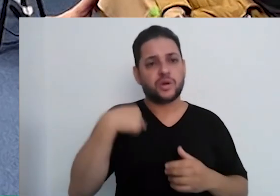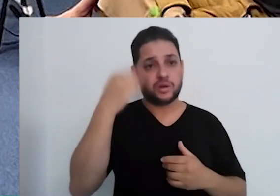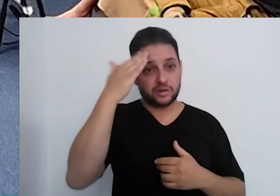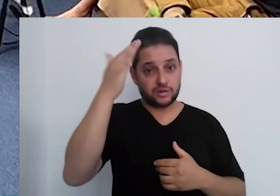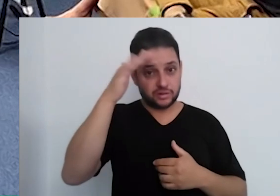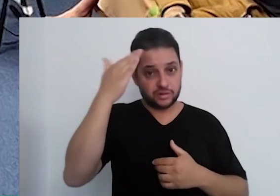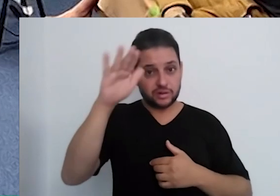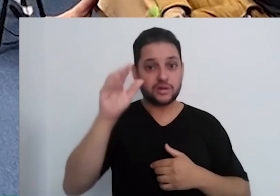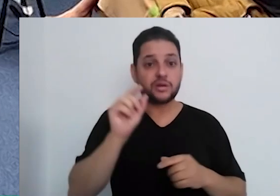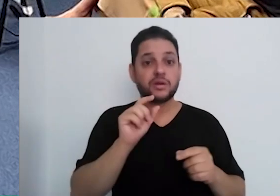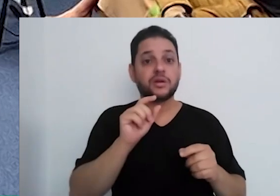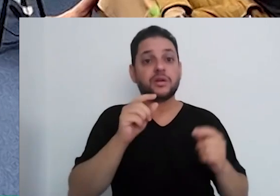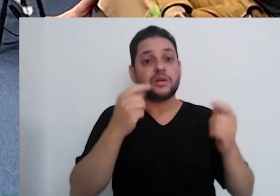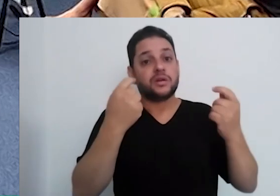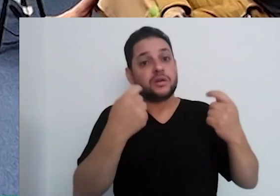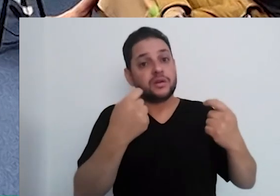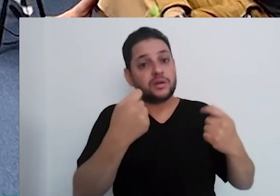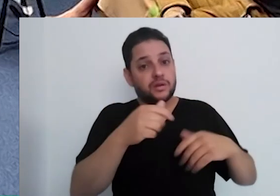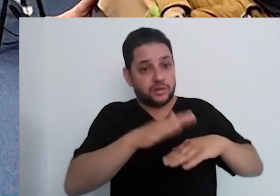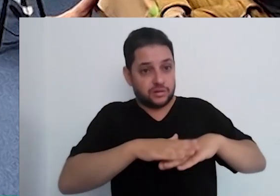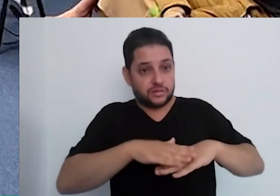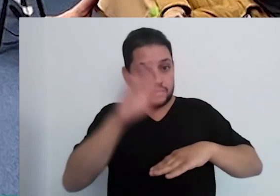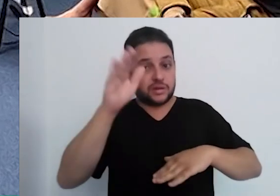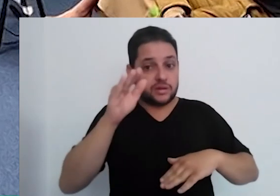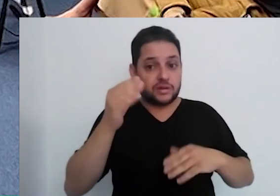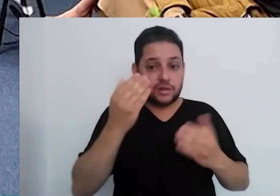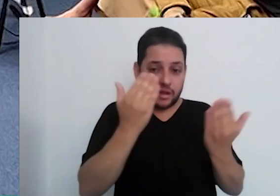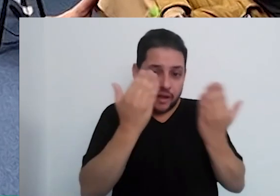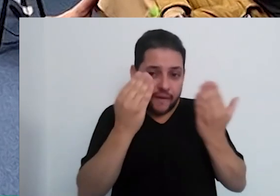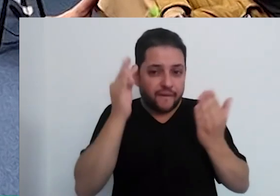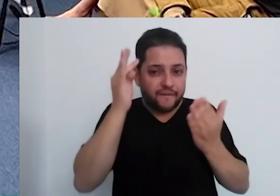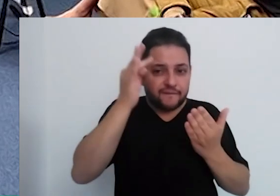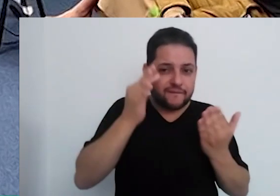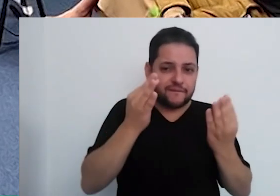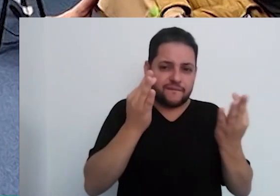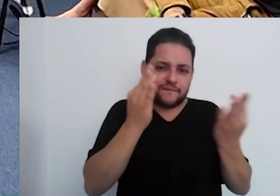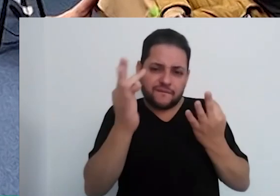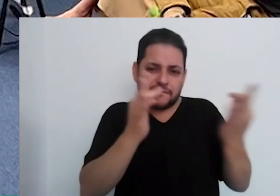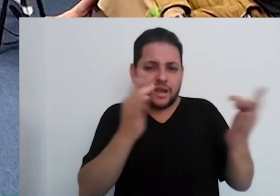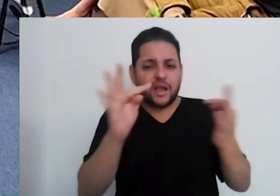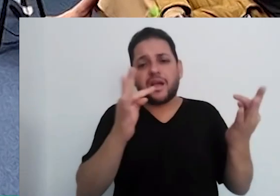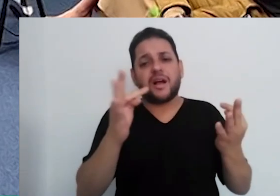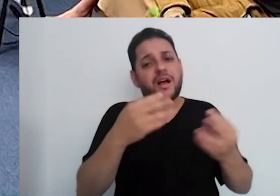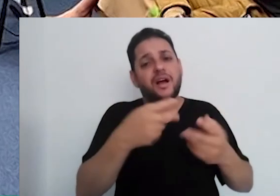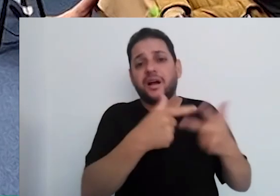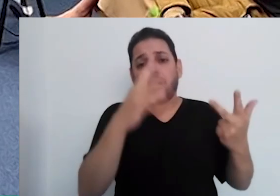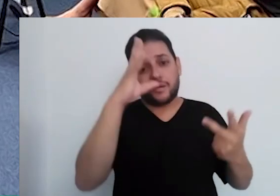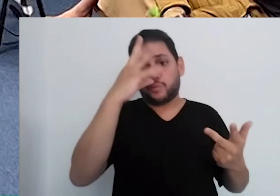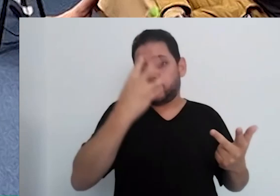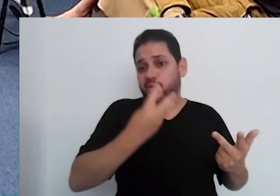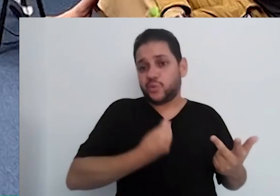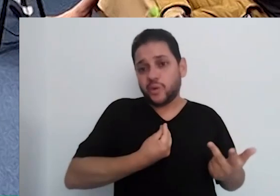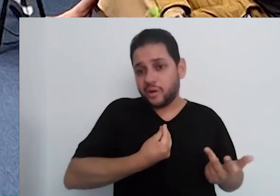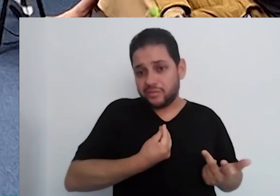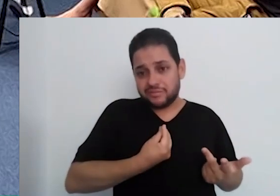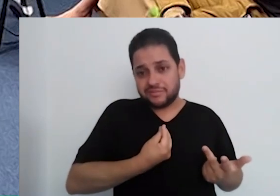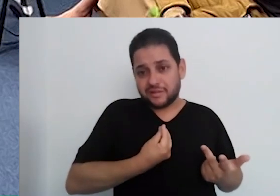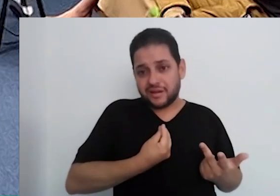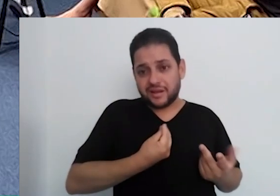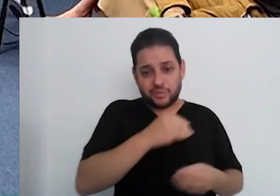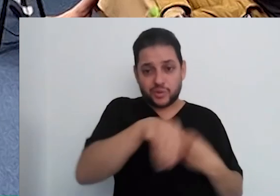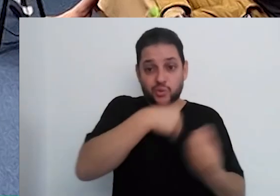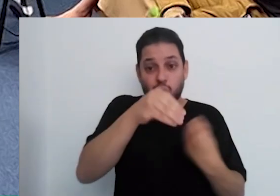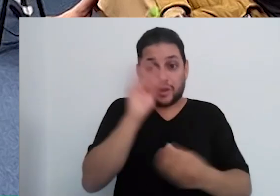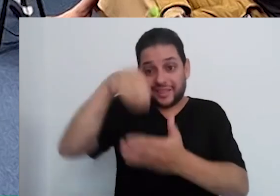um para além de terapia é algo que tem uma coisa espiritual e aí eu acho que é uma mistura que não pode acontecer dentro do